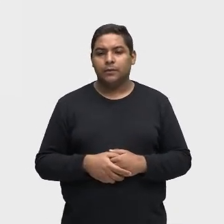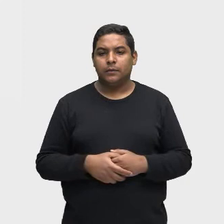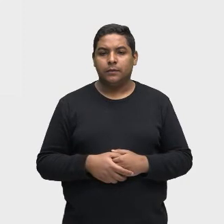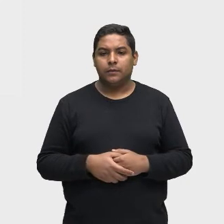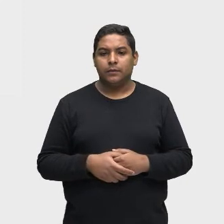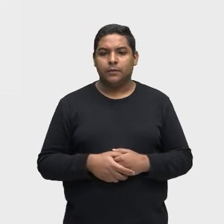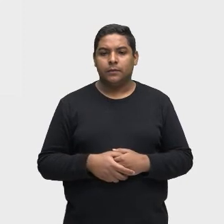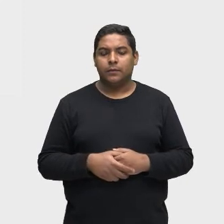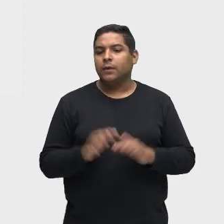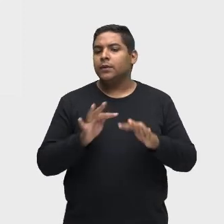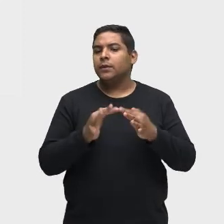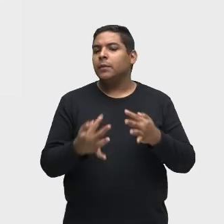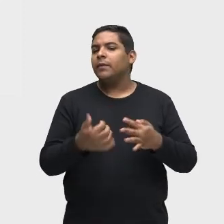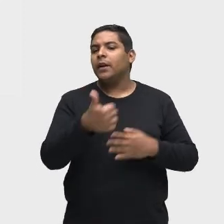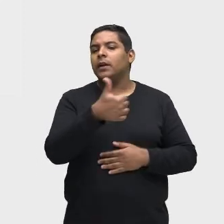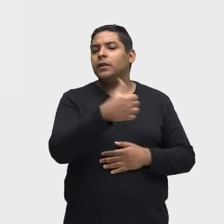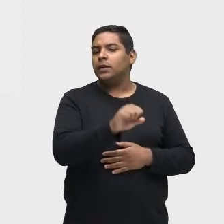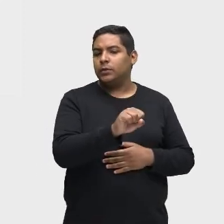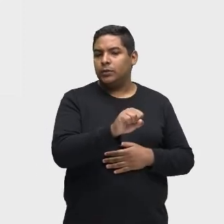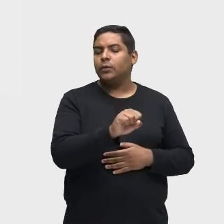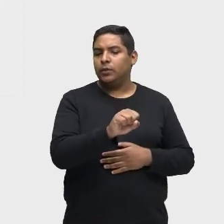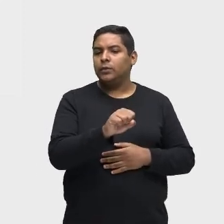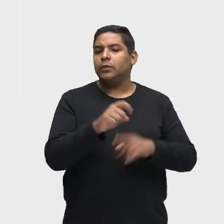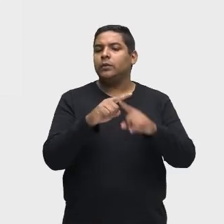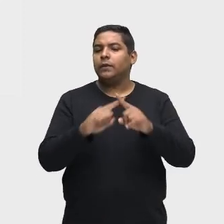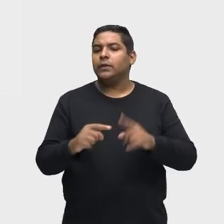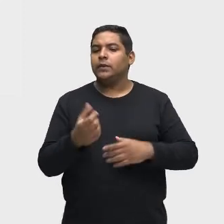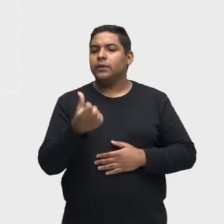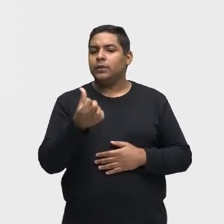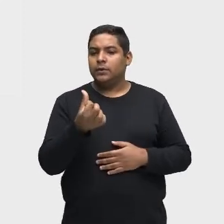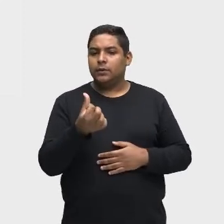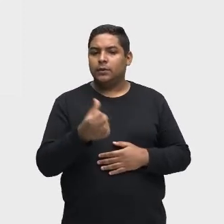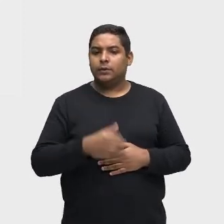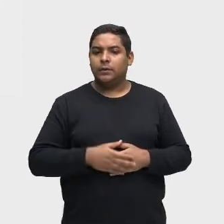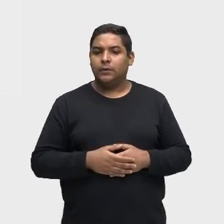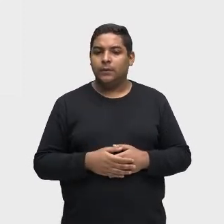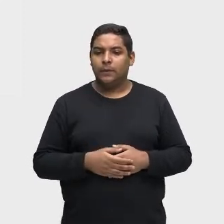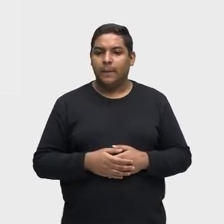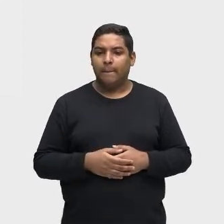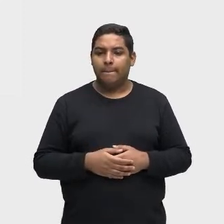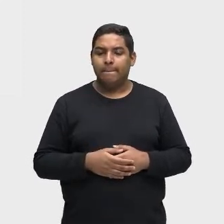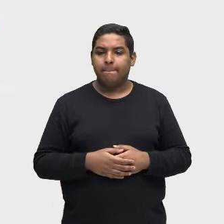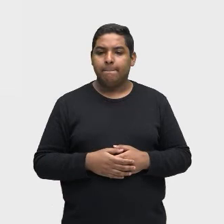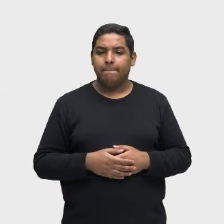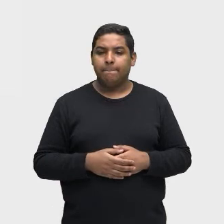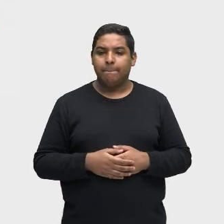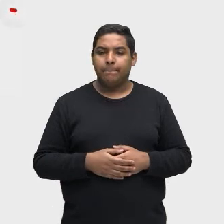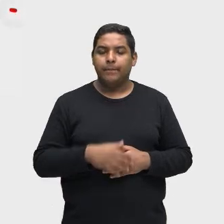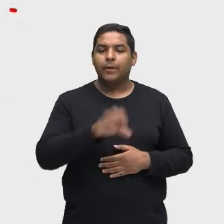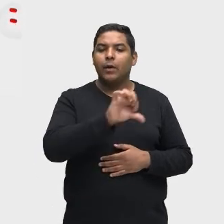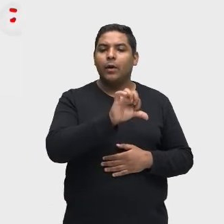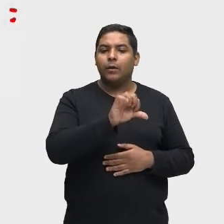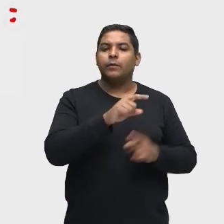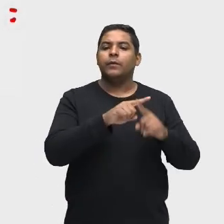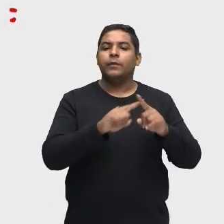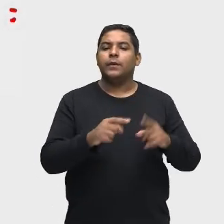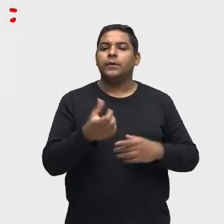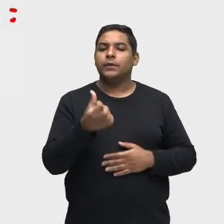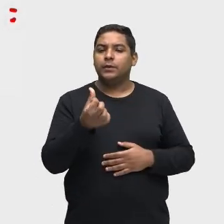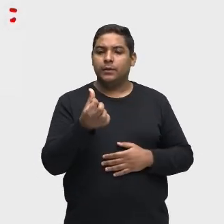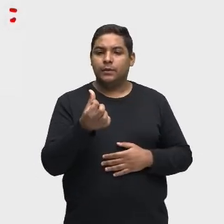Eu queria simplificar o 18 por 2, pessoal, que isso aqui vai me dar 9 vezes o